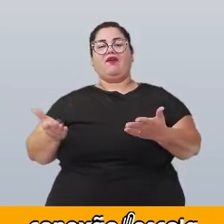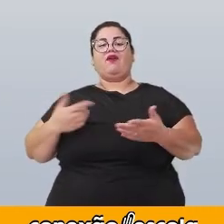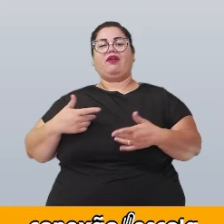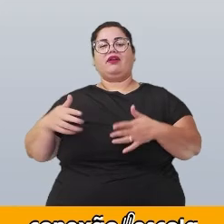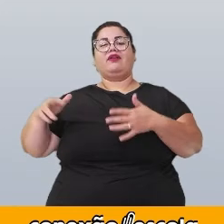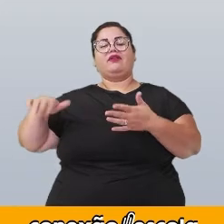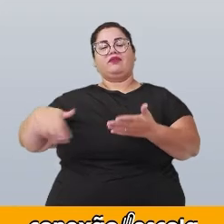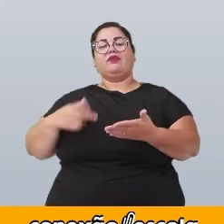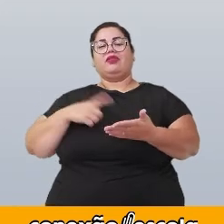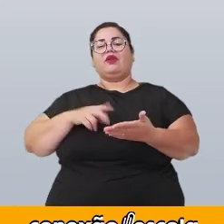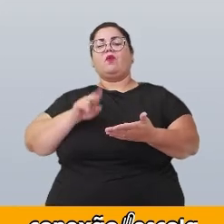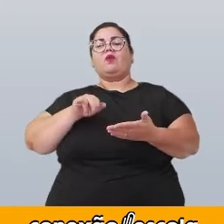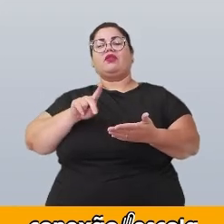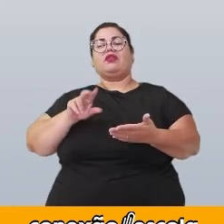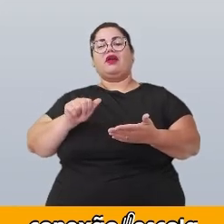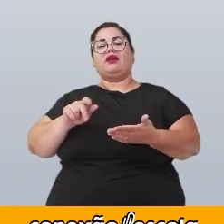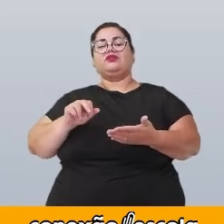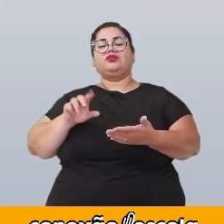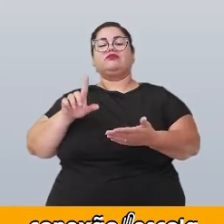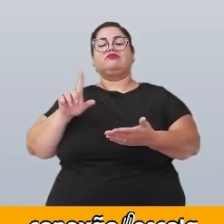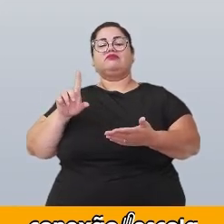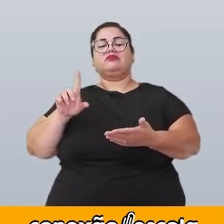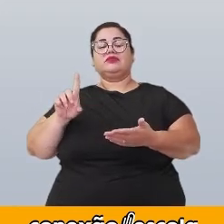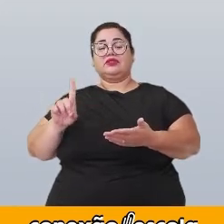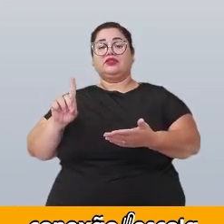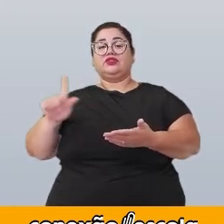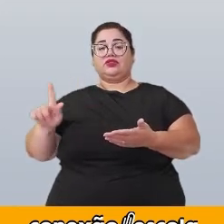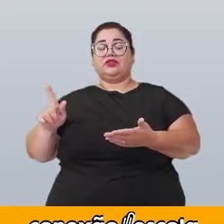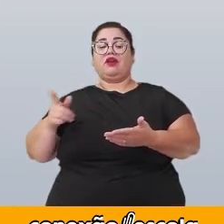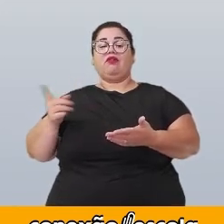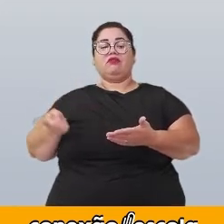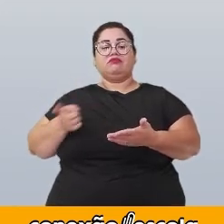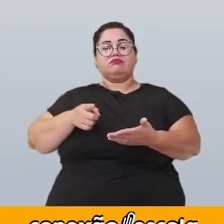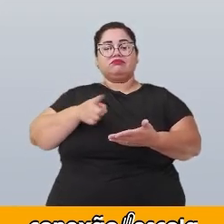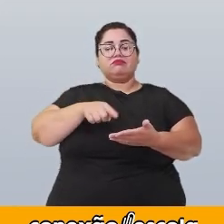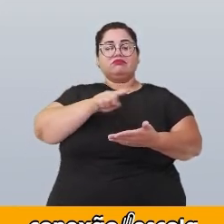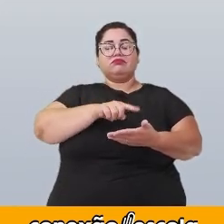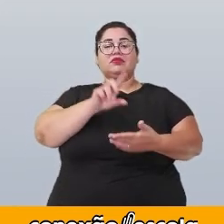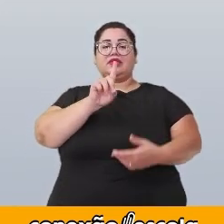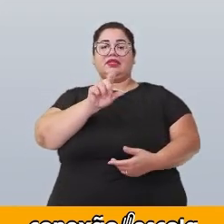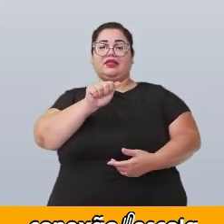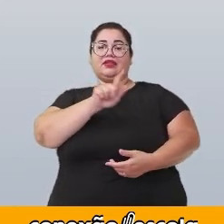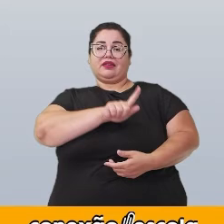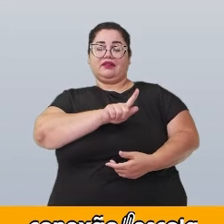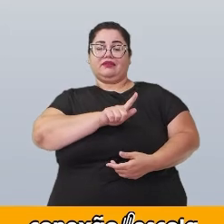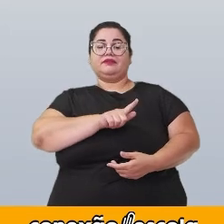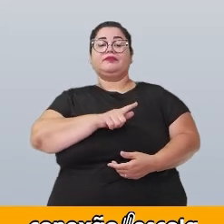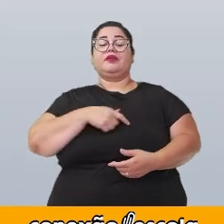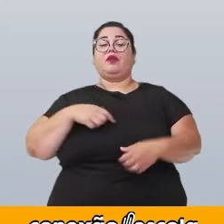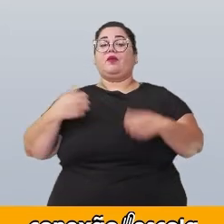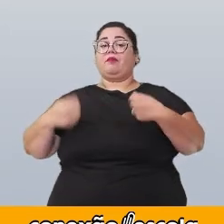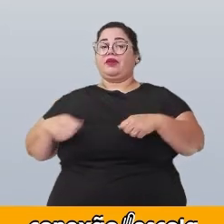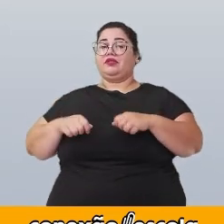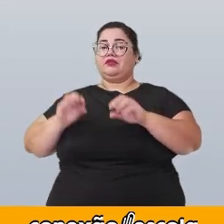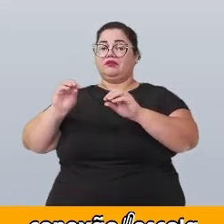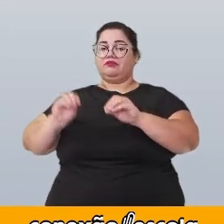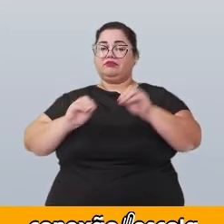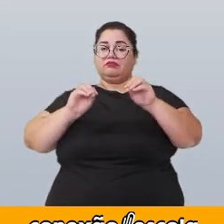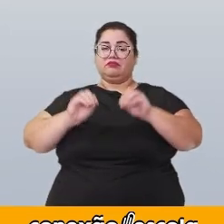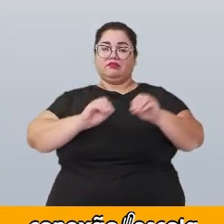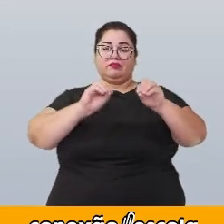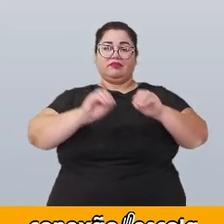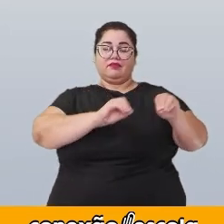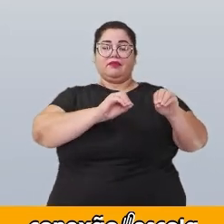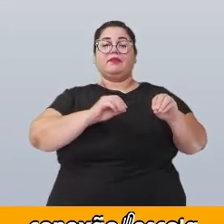Aqui eu tenho a unidade decigramas e aqui eu tenho decagramas. Eu preciso transformar